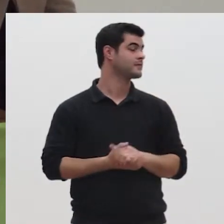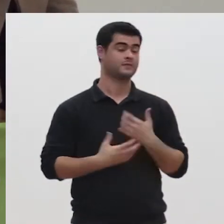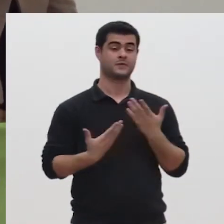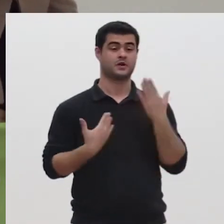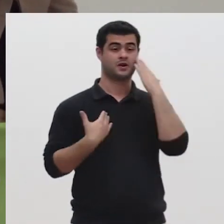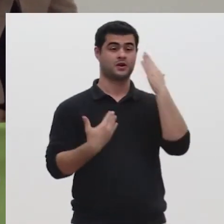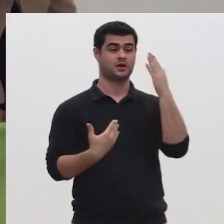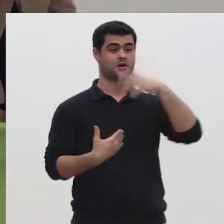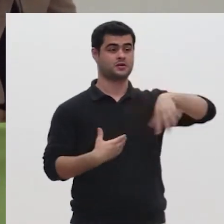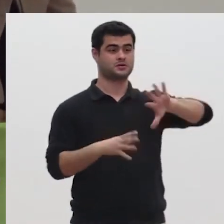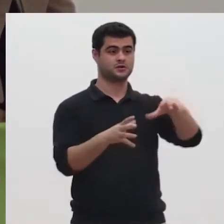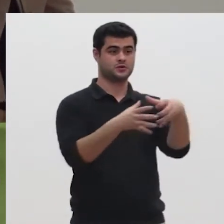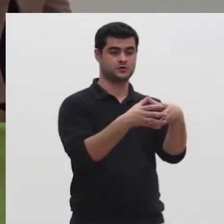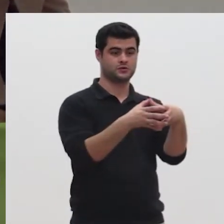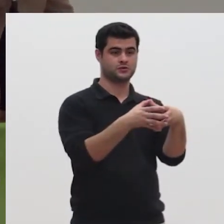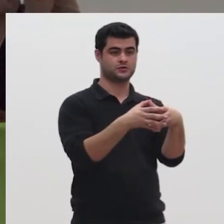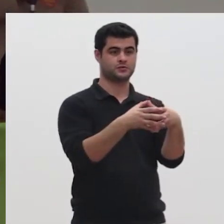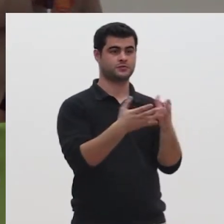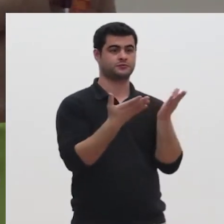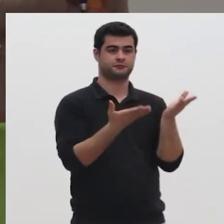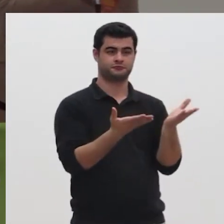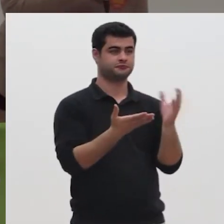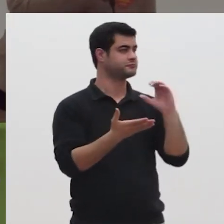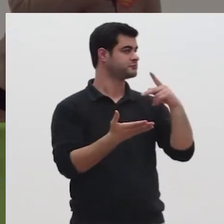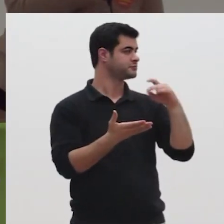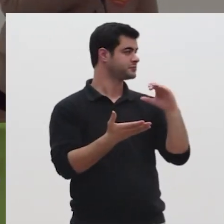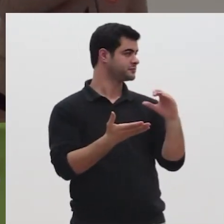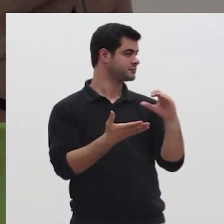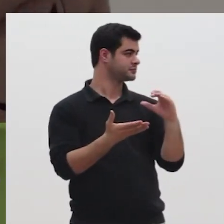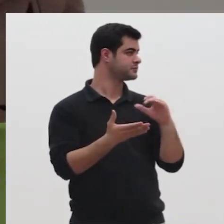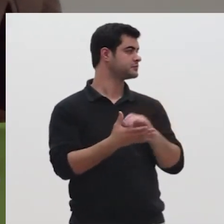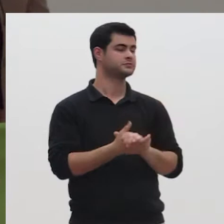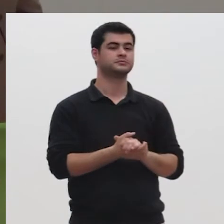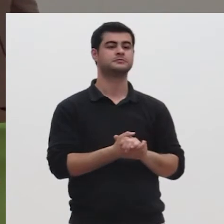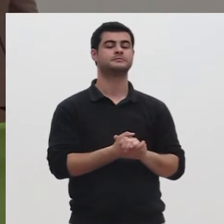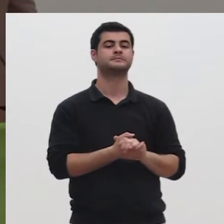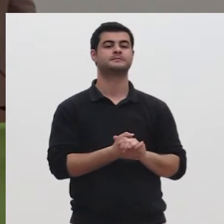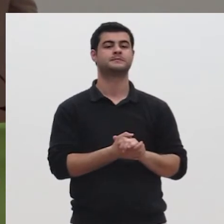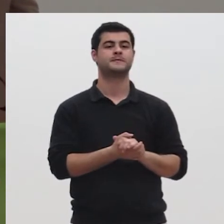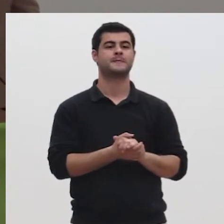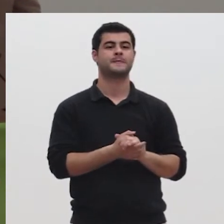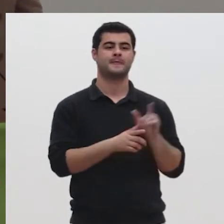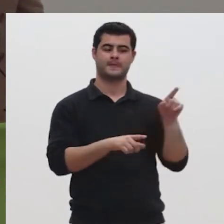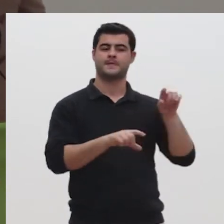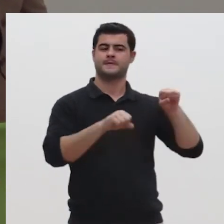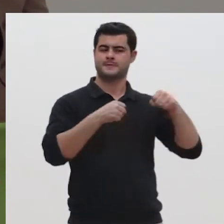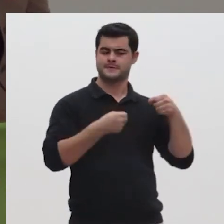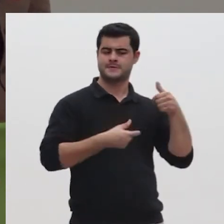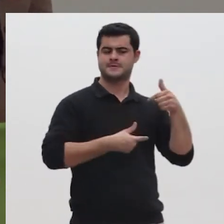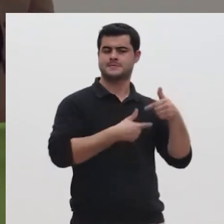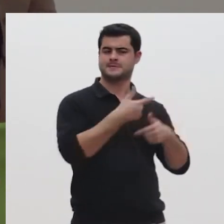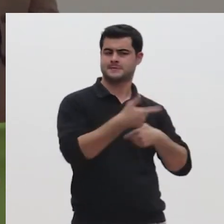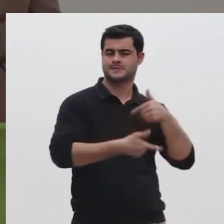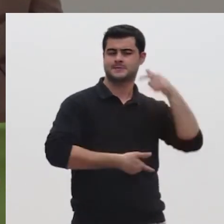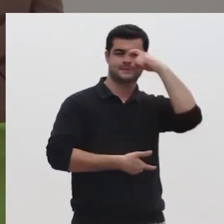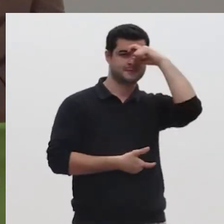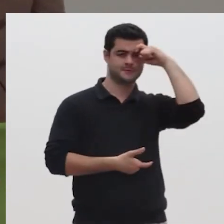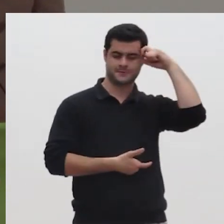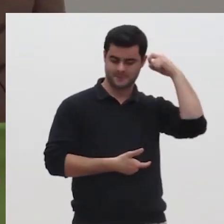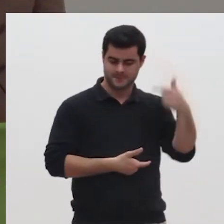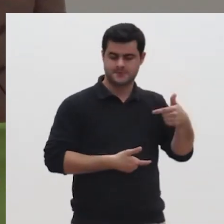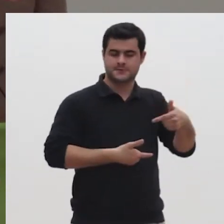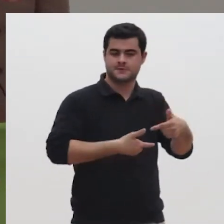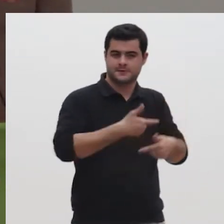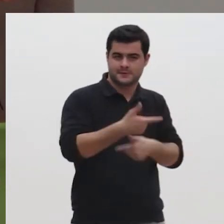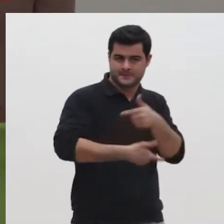à Comissão Partidária Participativa de Consulta, que tem trabalhado arduamente em todas as